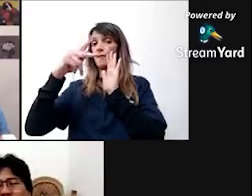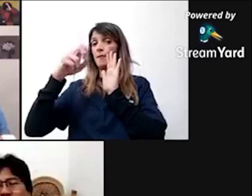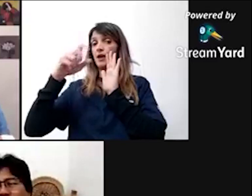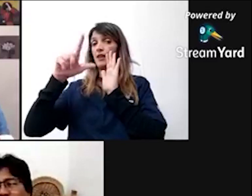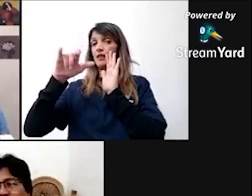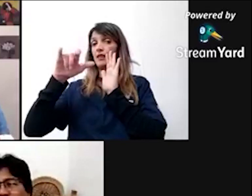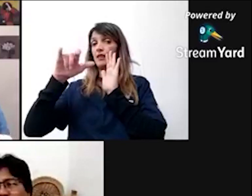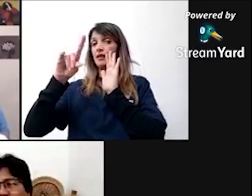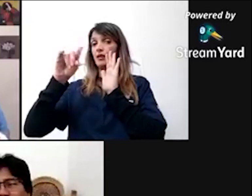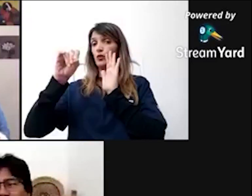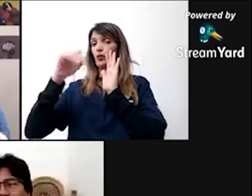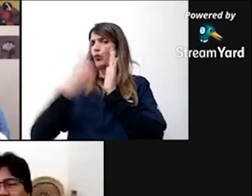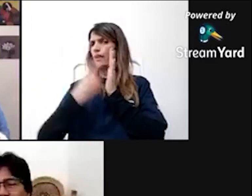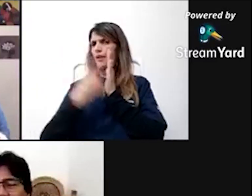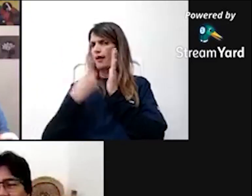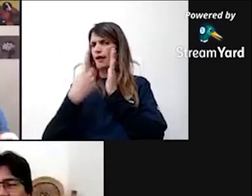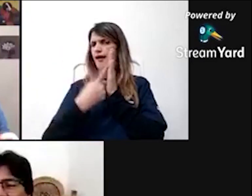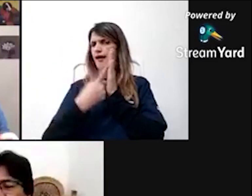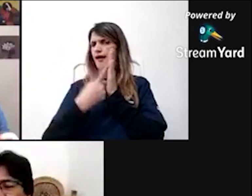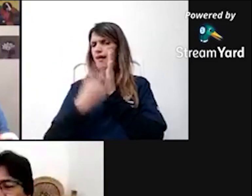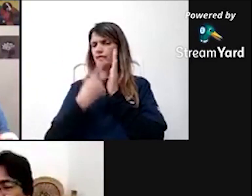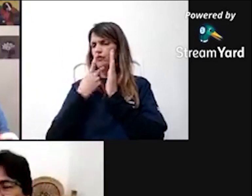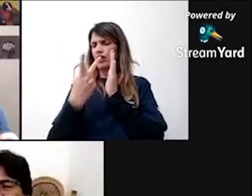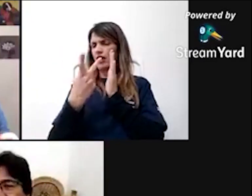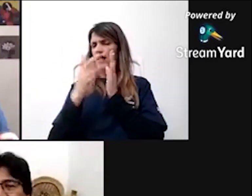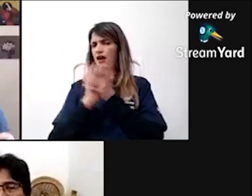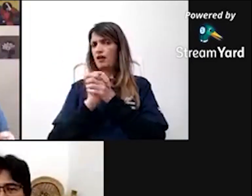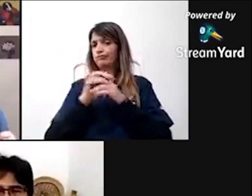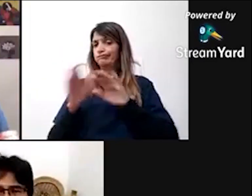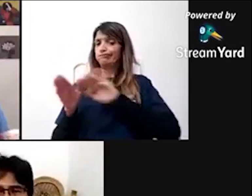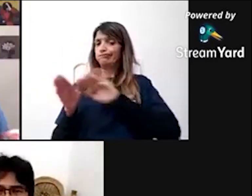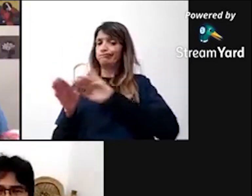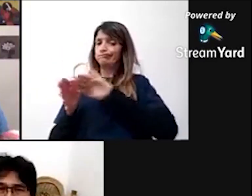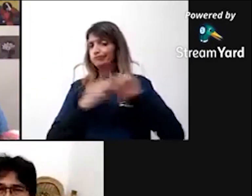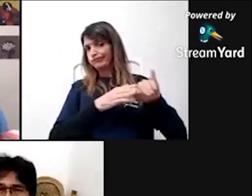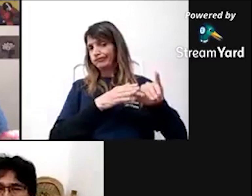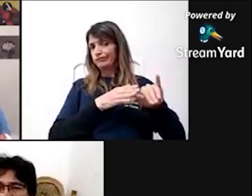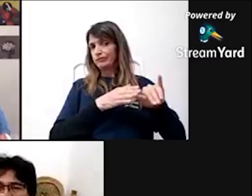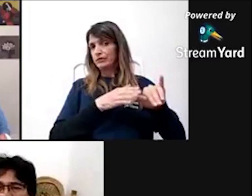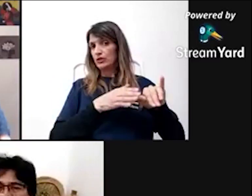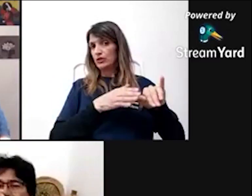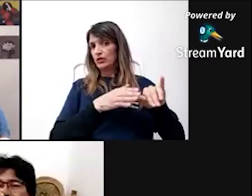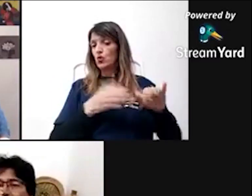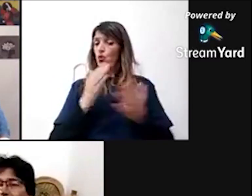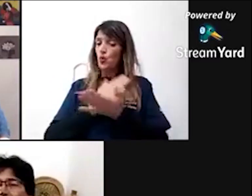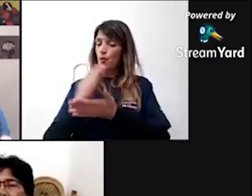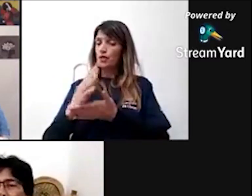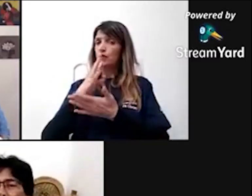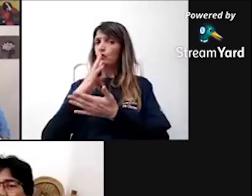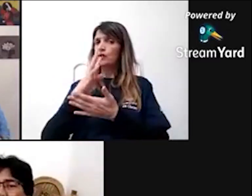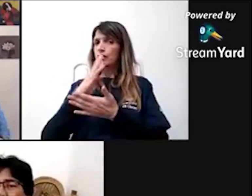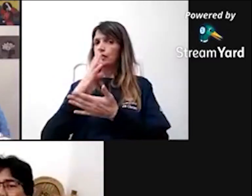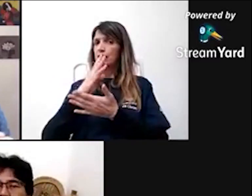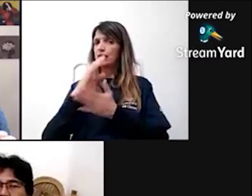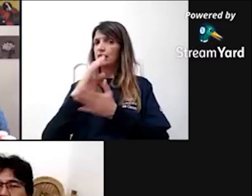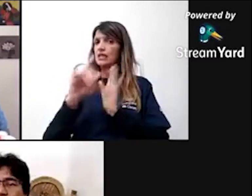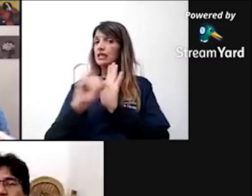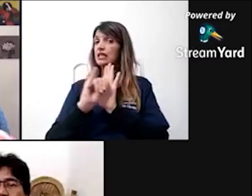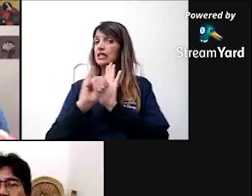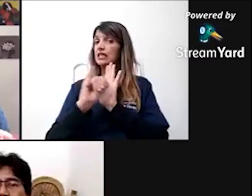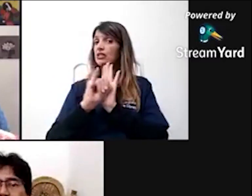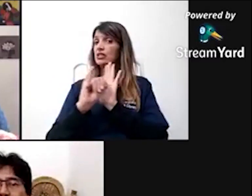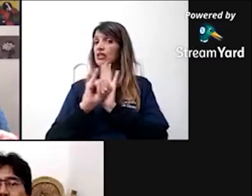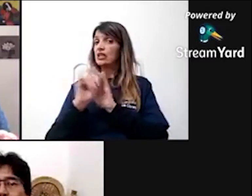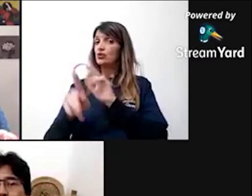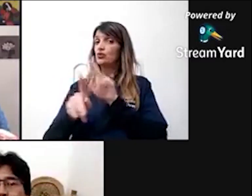equivocada, né, de chamar, e estamos partindo para reconhecer a identidade desses